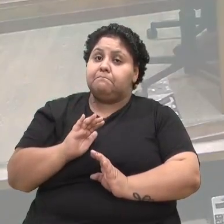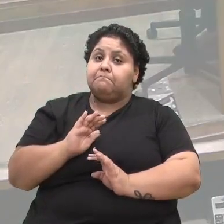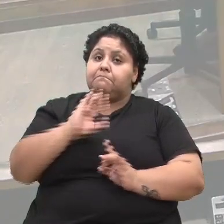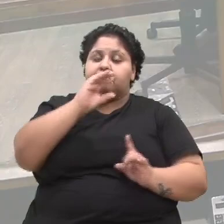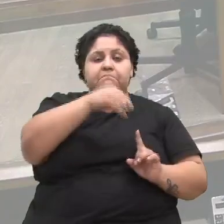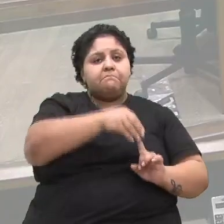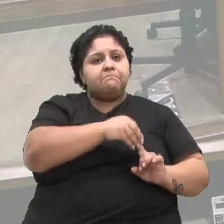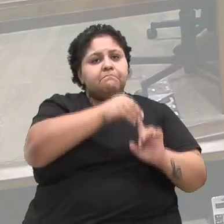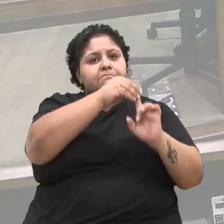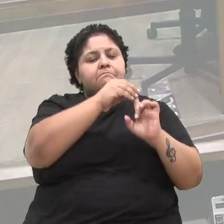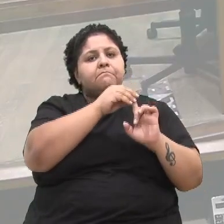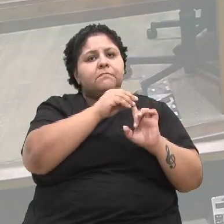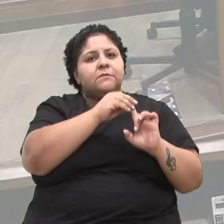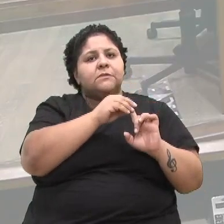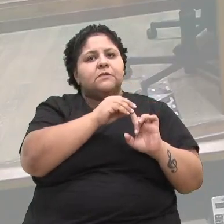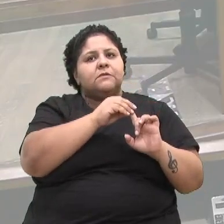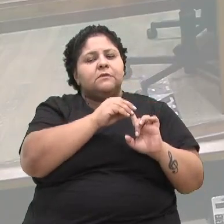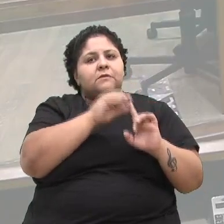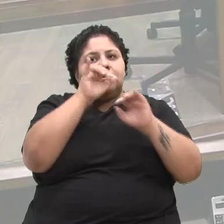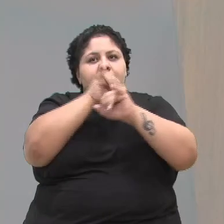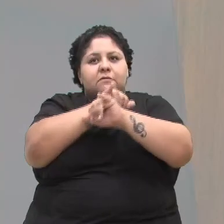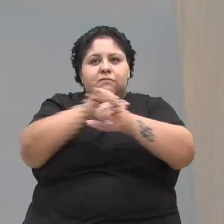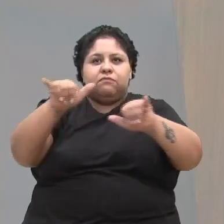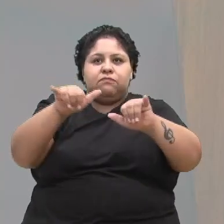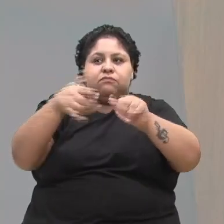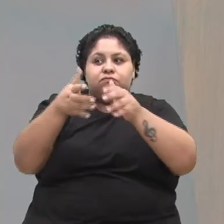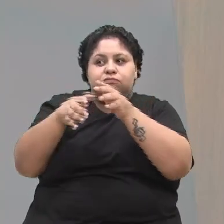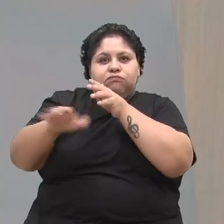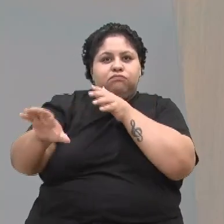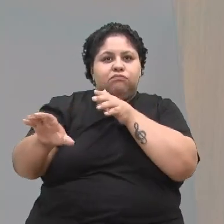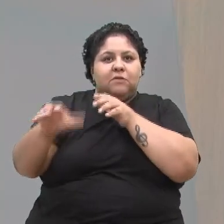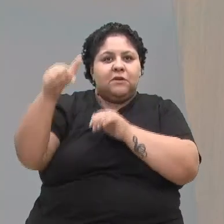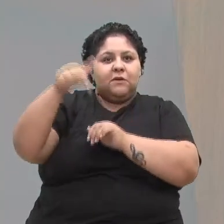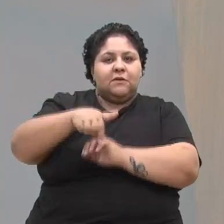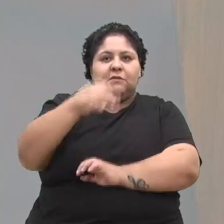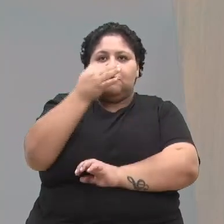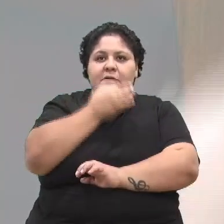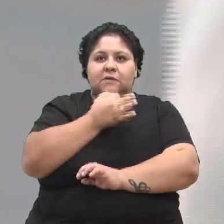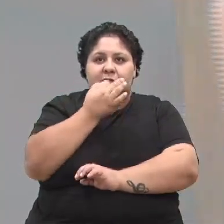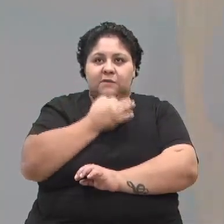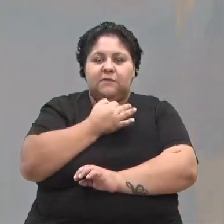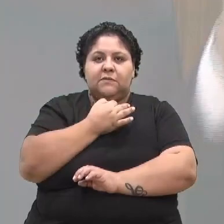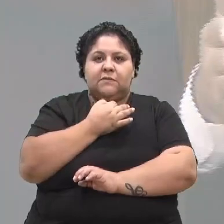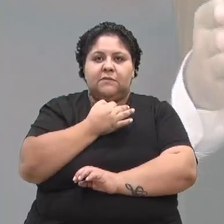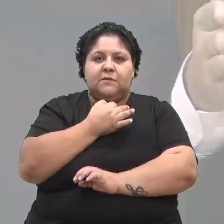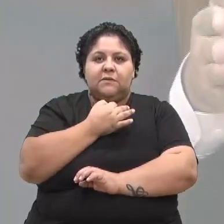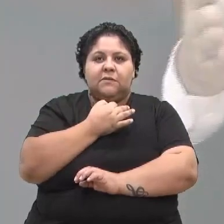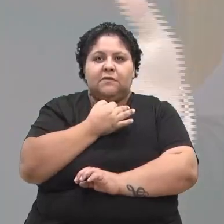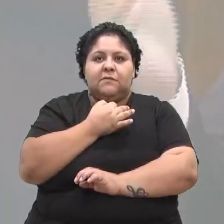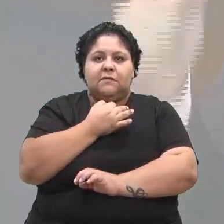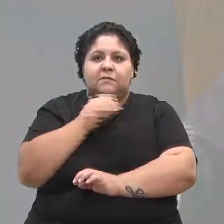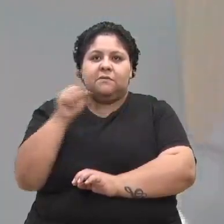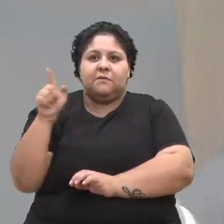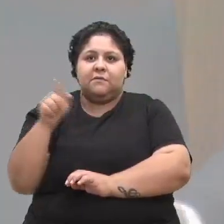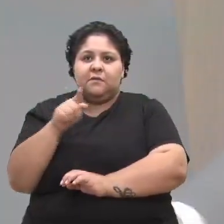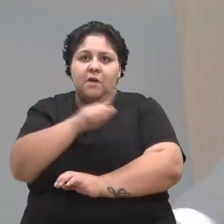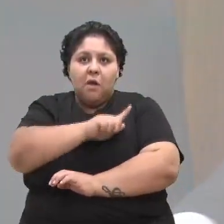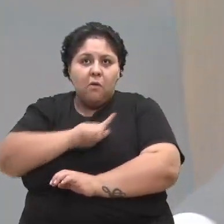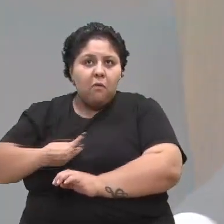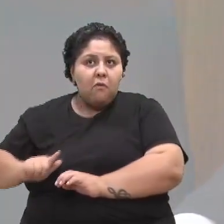Principal cabo eleitoral da oposição em Caxias do Sul ao atual governo municipal é o governo Adiló.